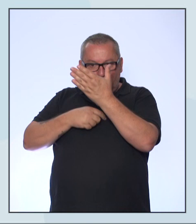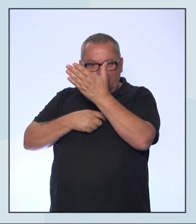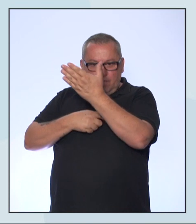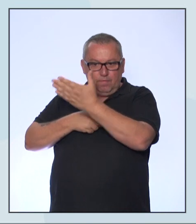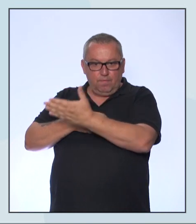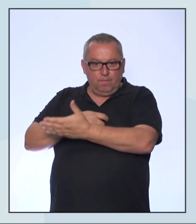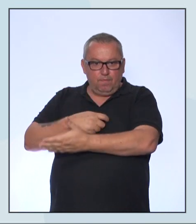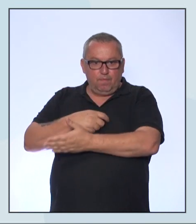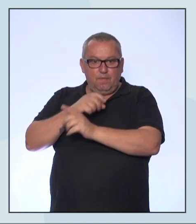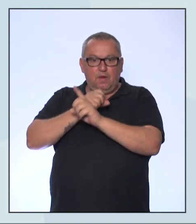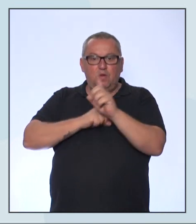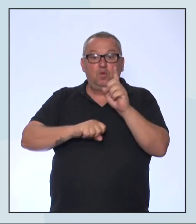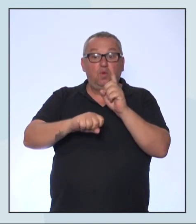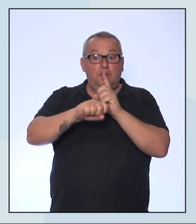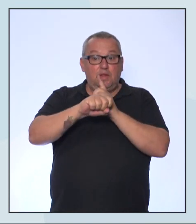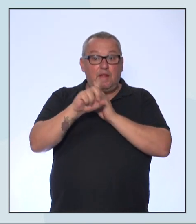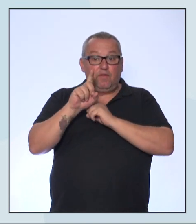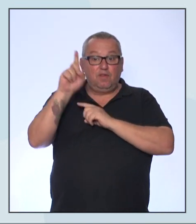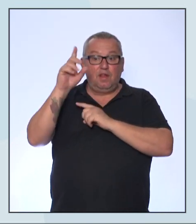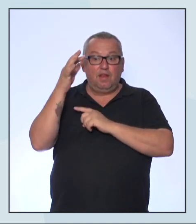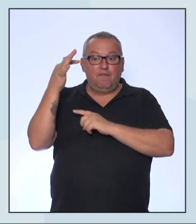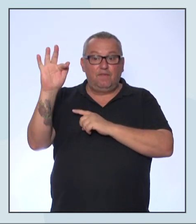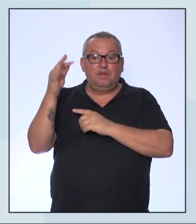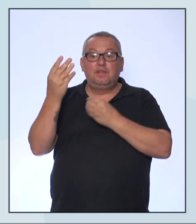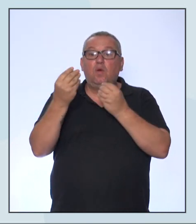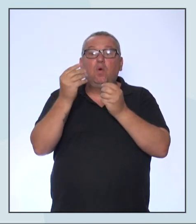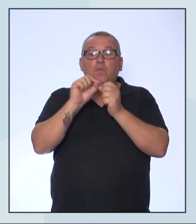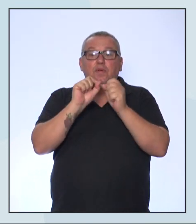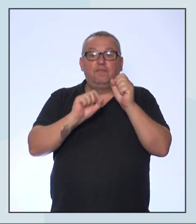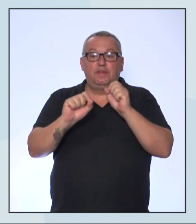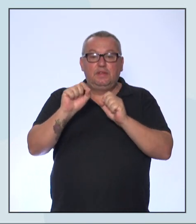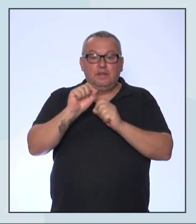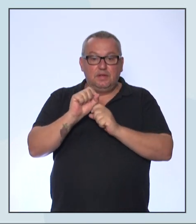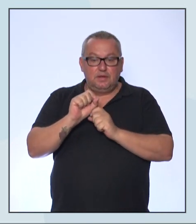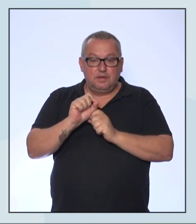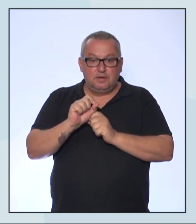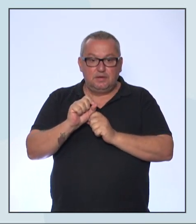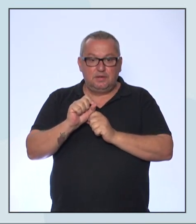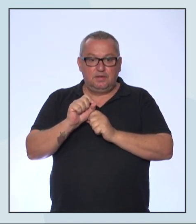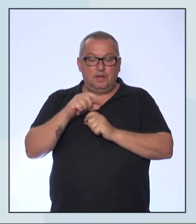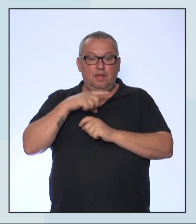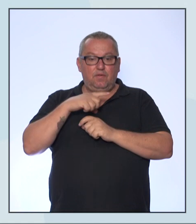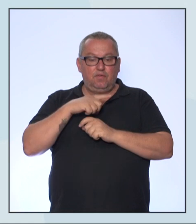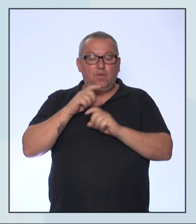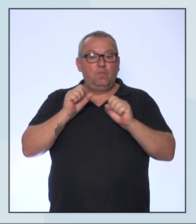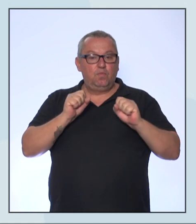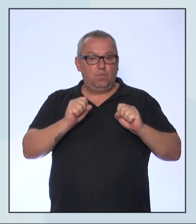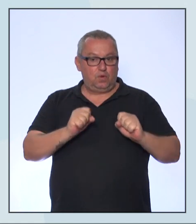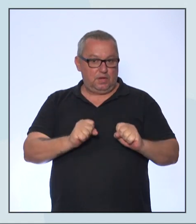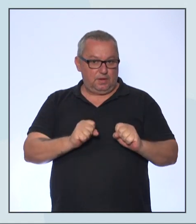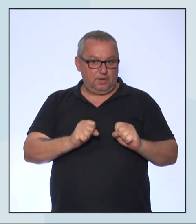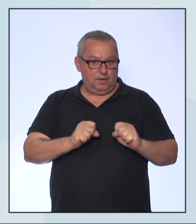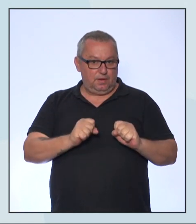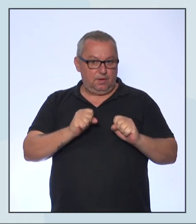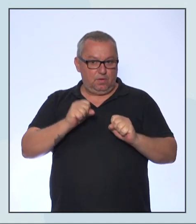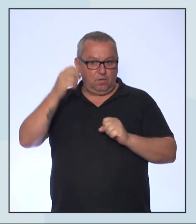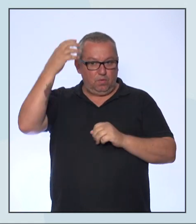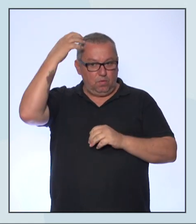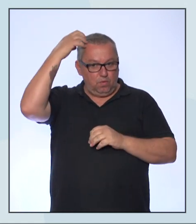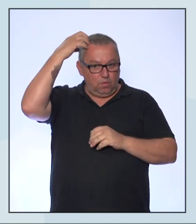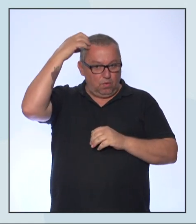a sociedade francesa. Como que era composta? O que acontecia? Nós temos no poder o rei